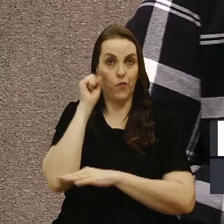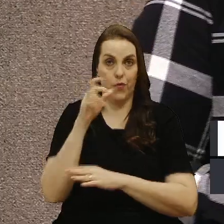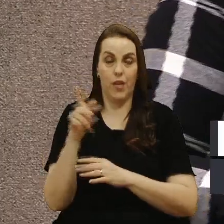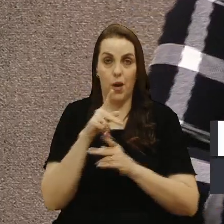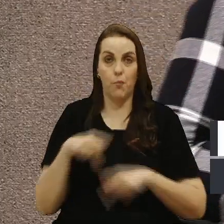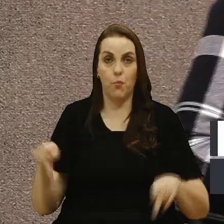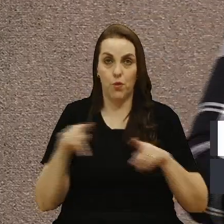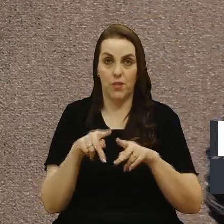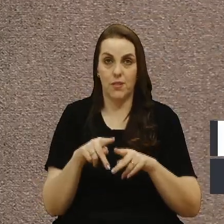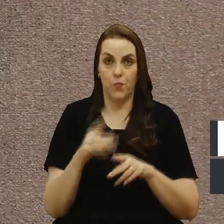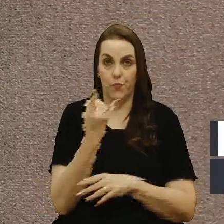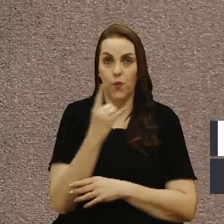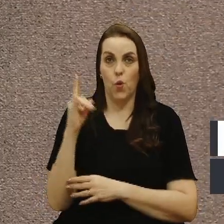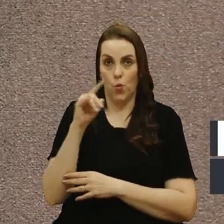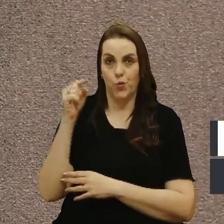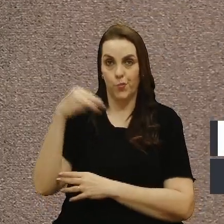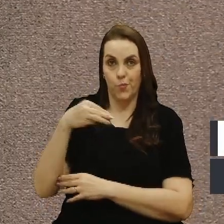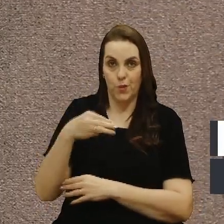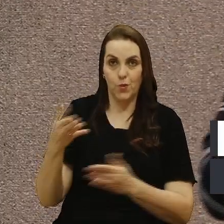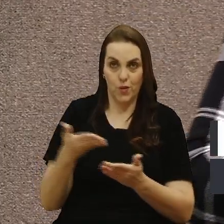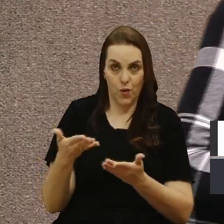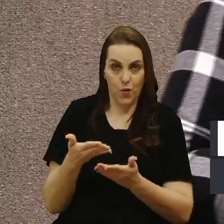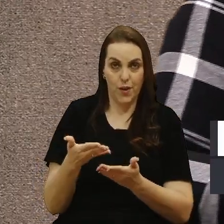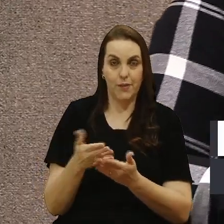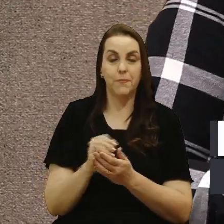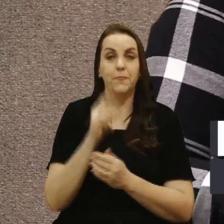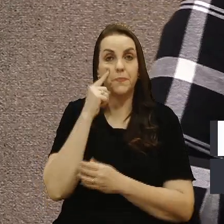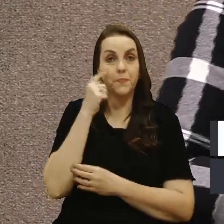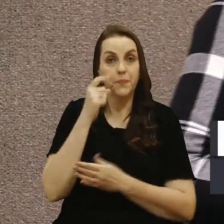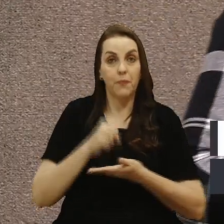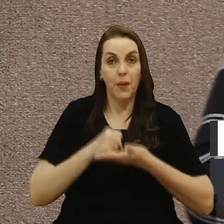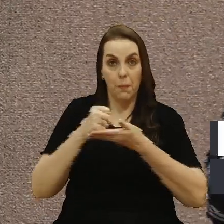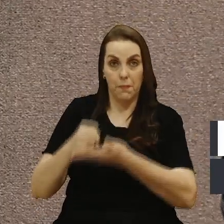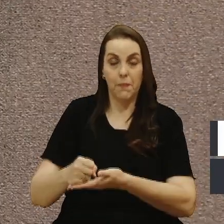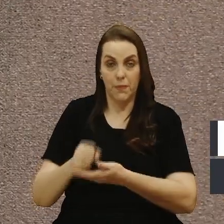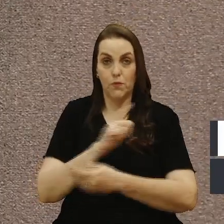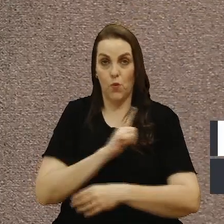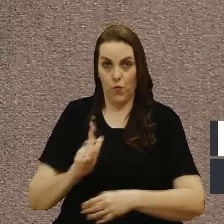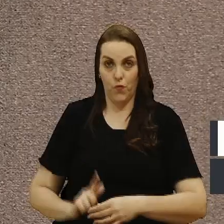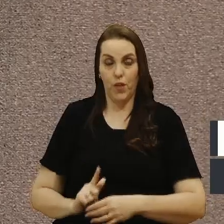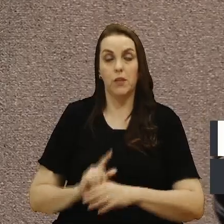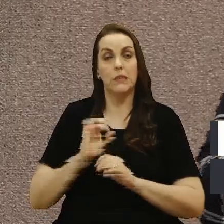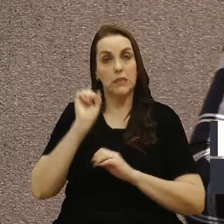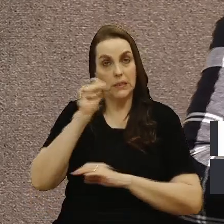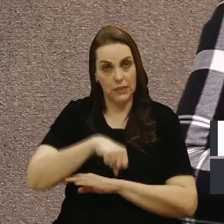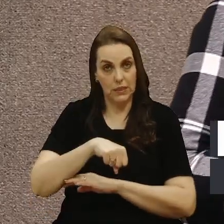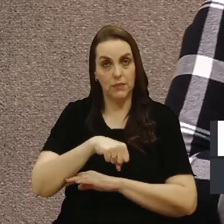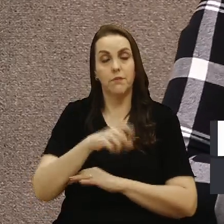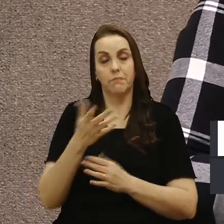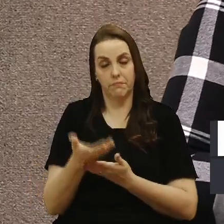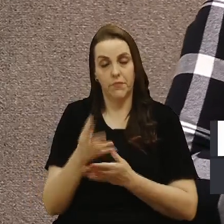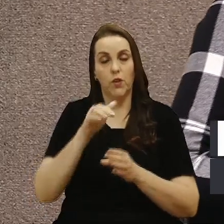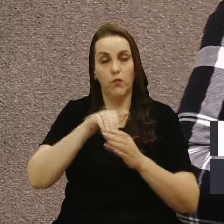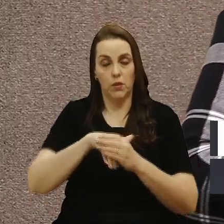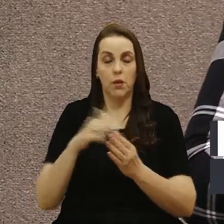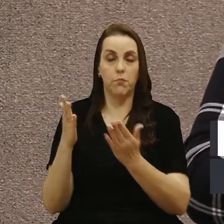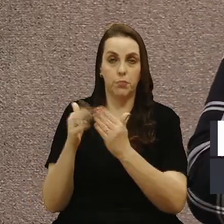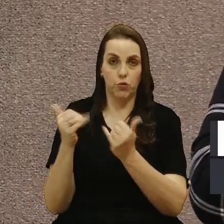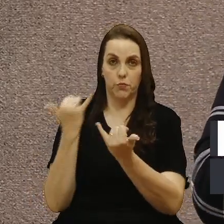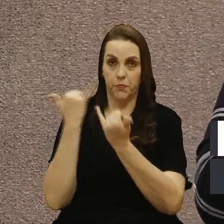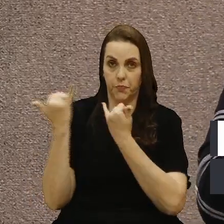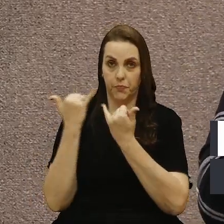minuto que me resta, me ater aqui e orientar a base do governo para que nós votemos, sim, favoráveis ao pedido de informações do vereador Capitão